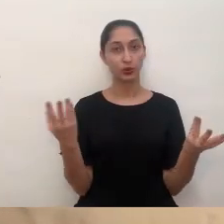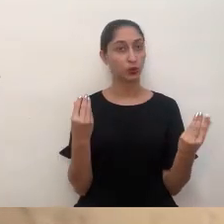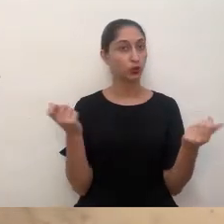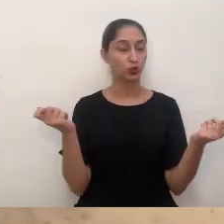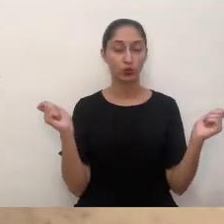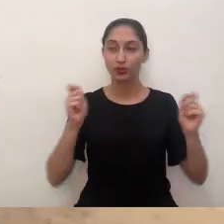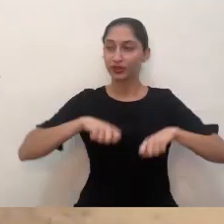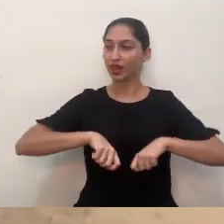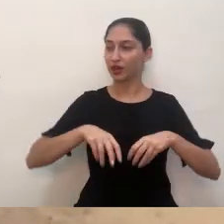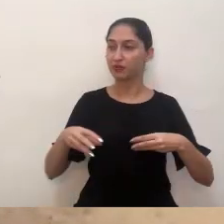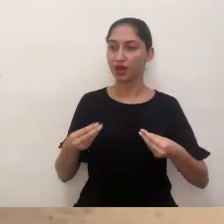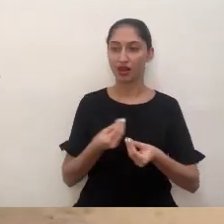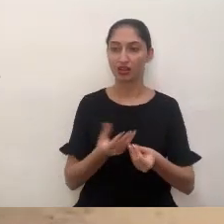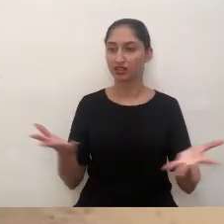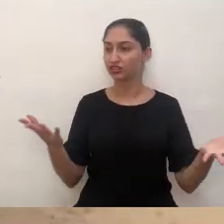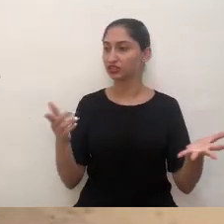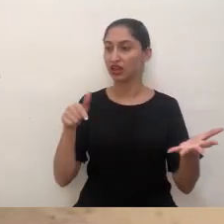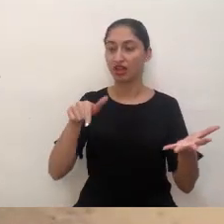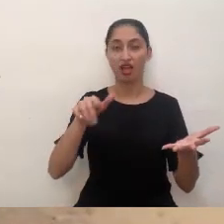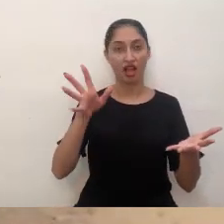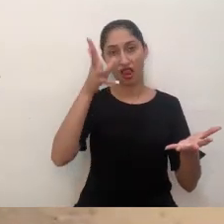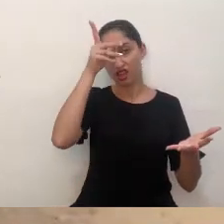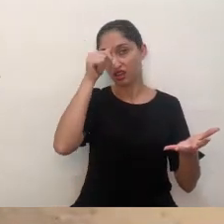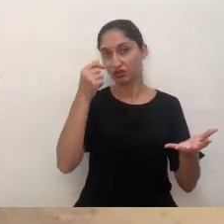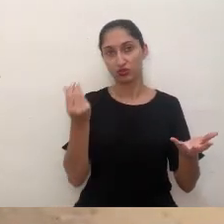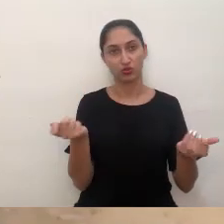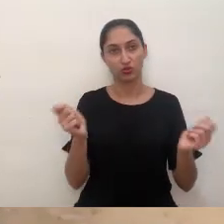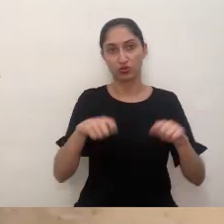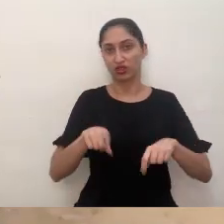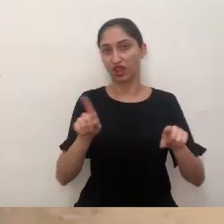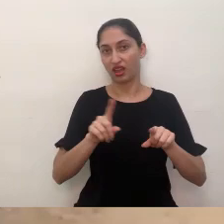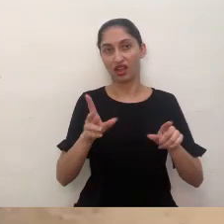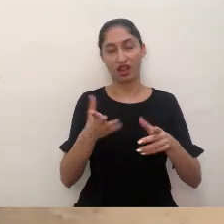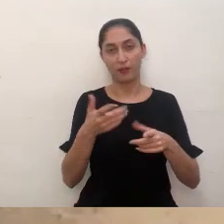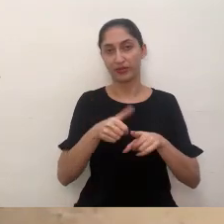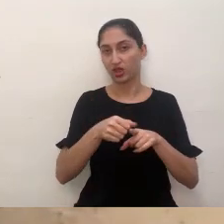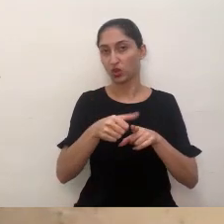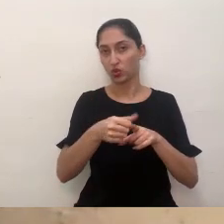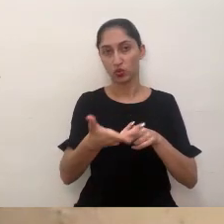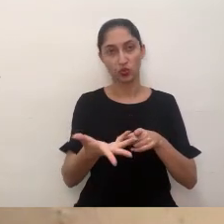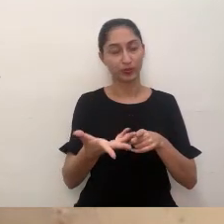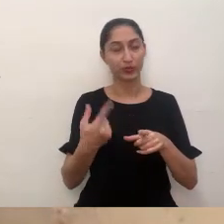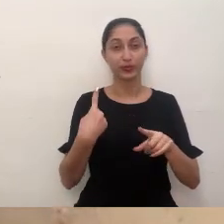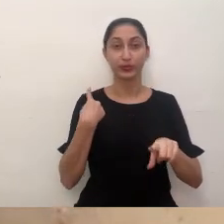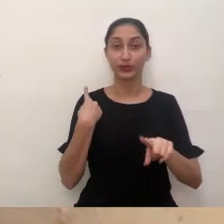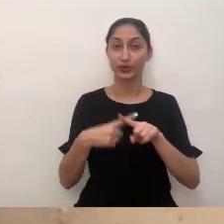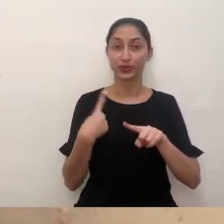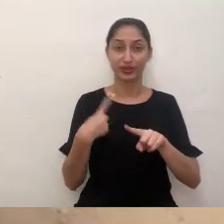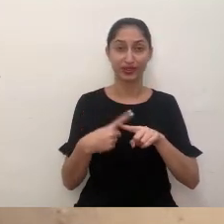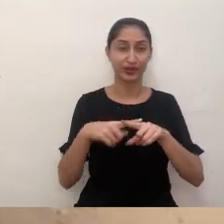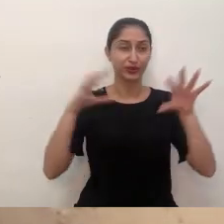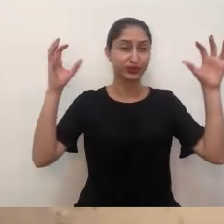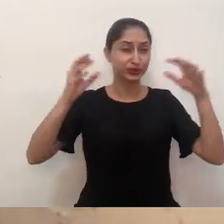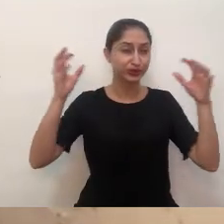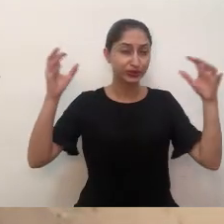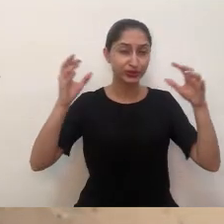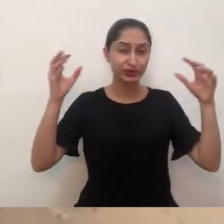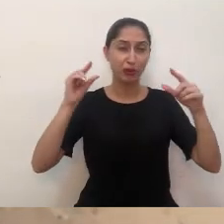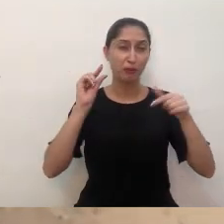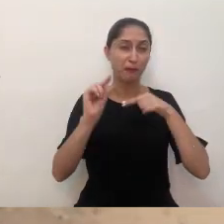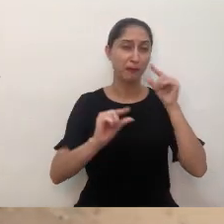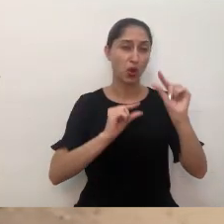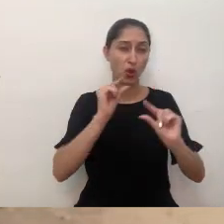muito pouco para dividir a chuva, né? Que a gente está tendo muito pouca chuva. Aí quando chega na hora da roça vingar, que